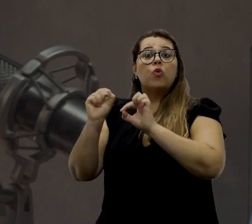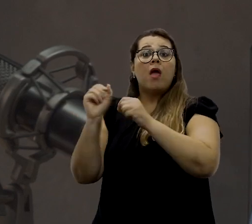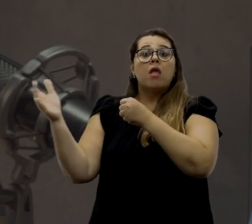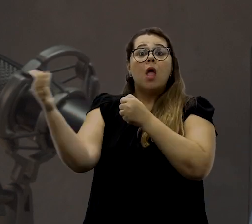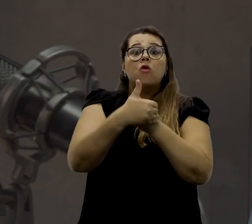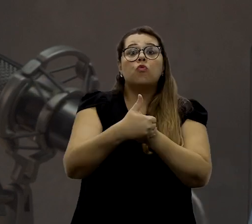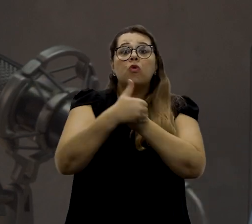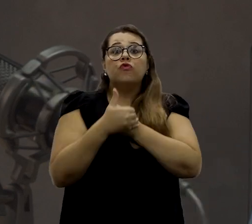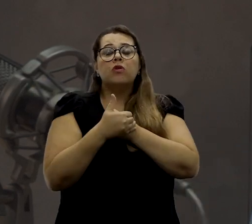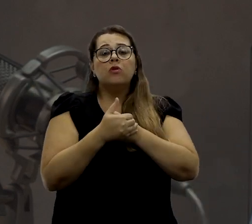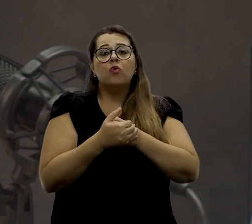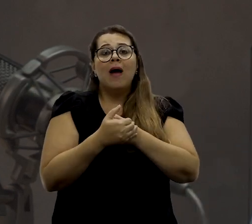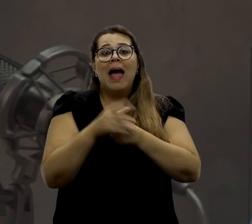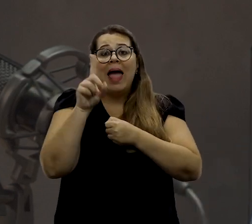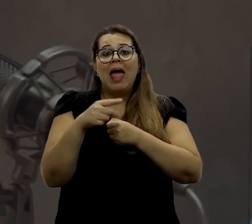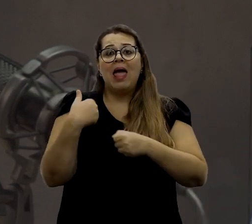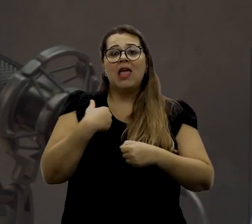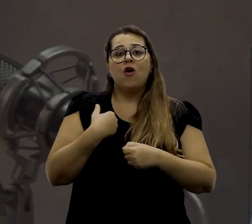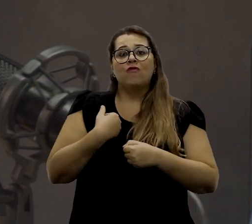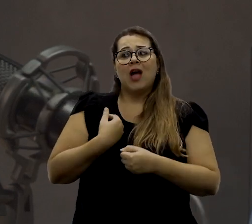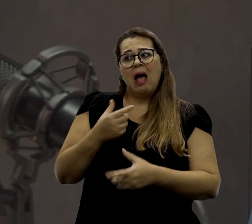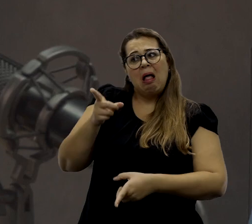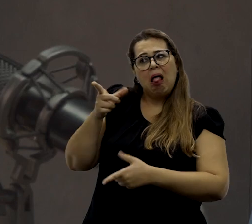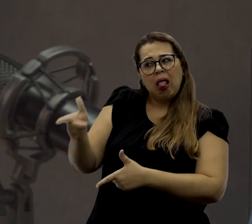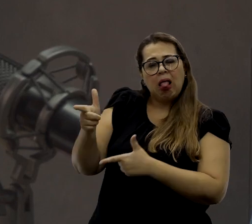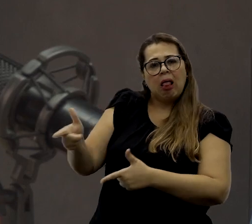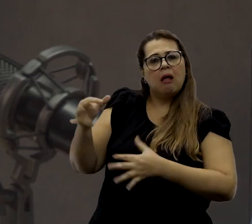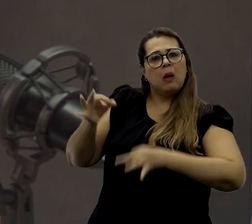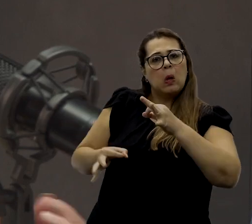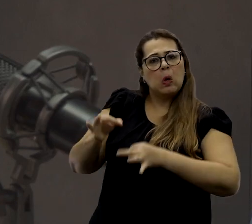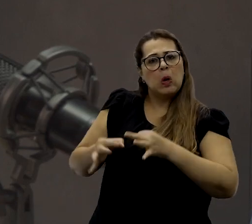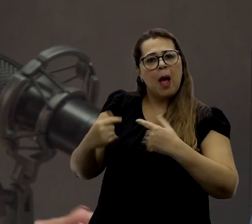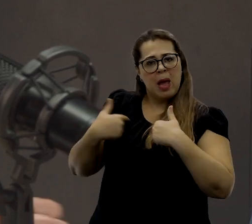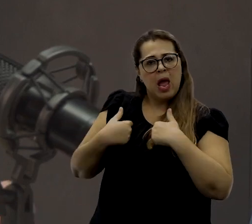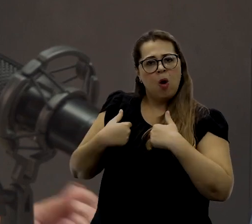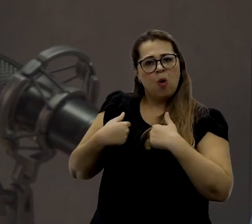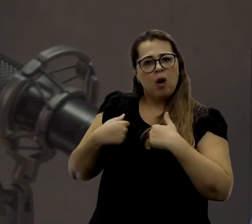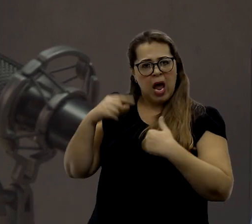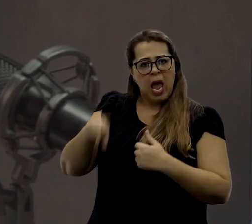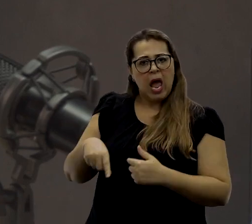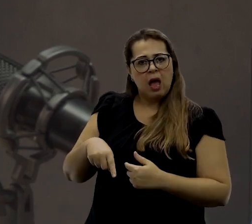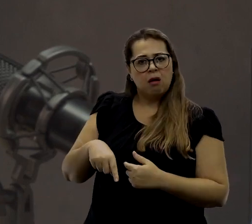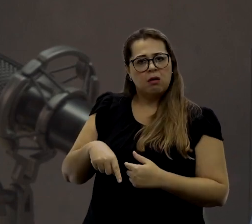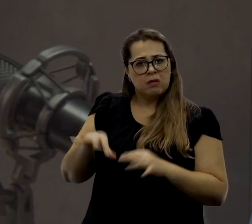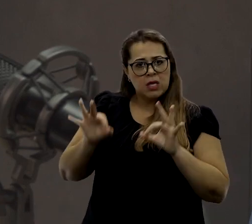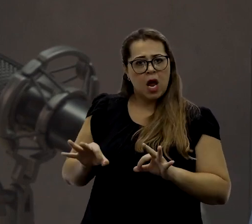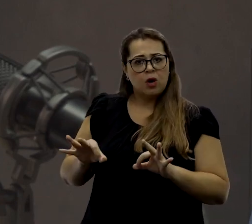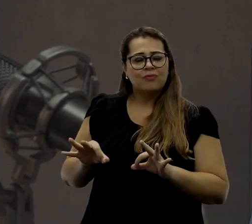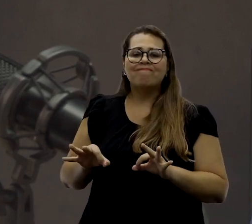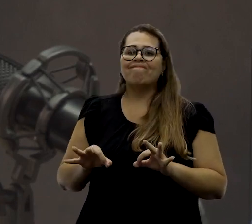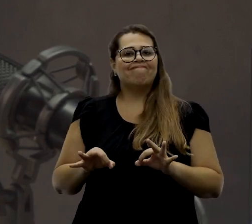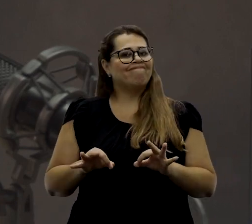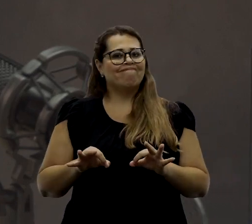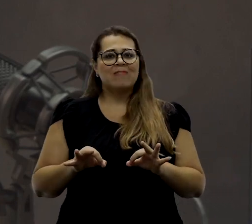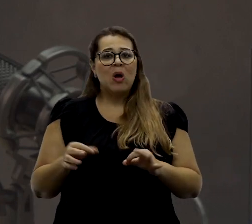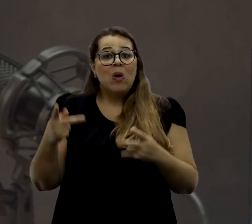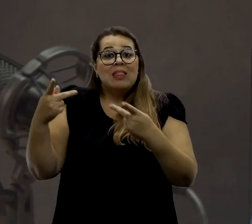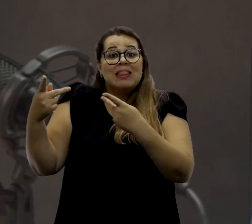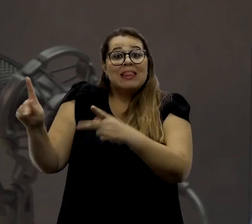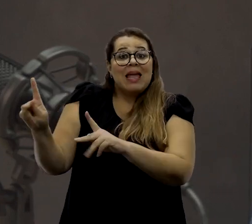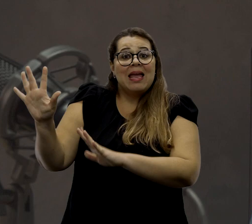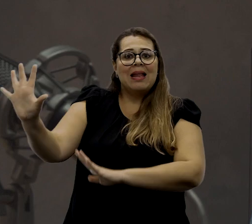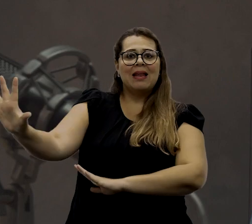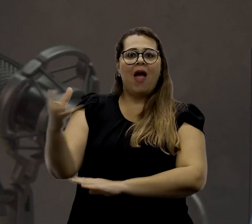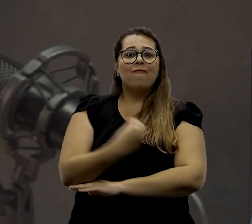Então, julgar nesse sentido é isso, é tentar colocar ali uma resposta onde não há essa questão